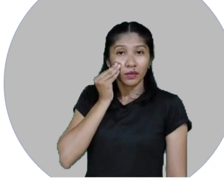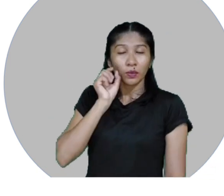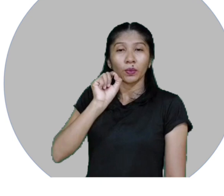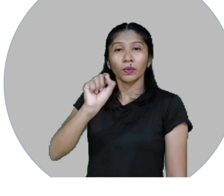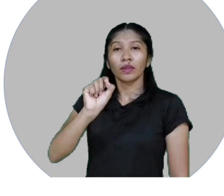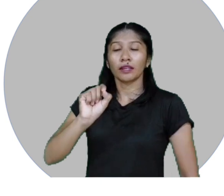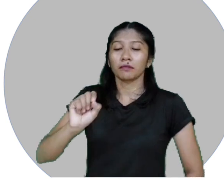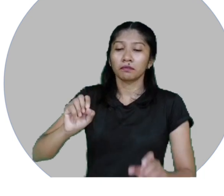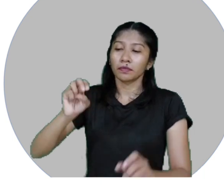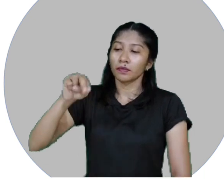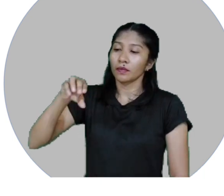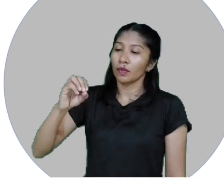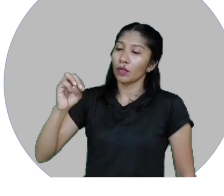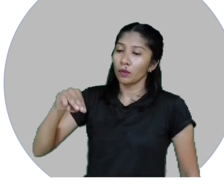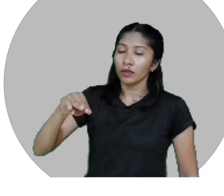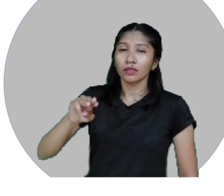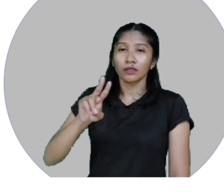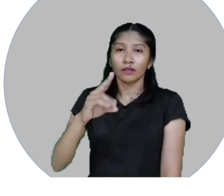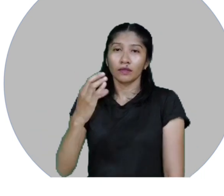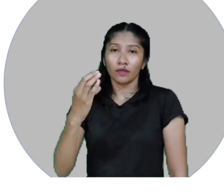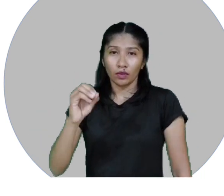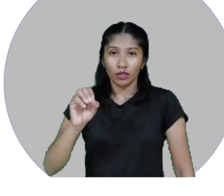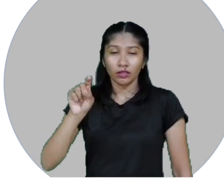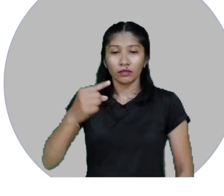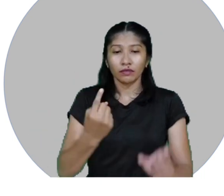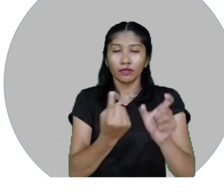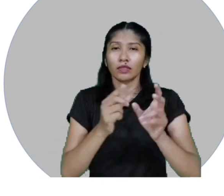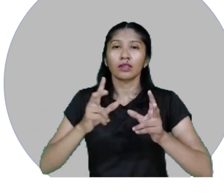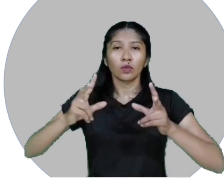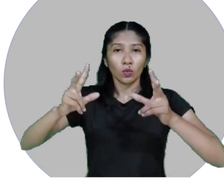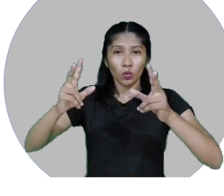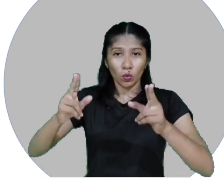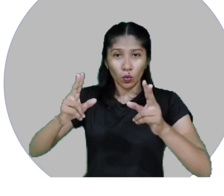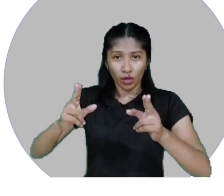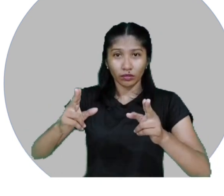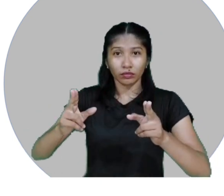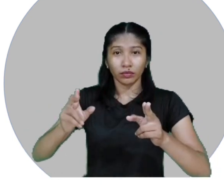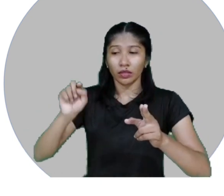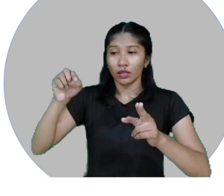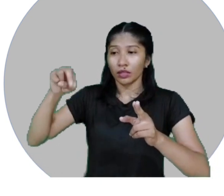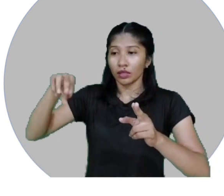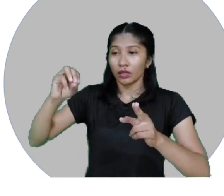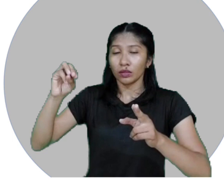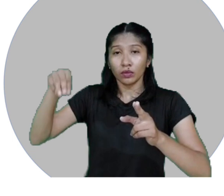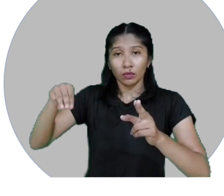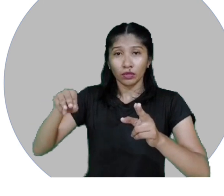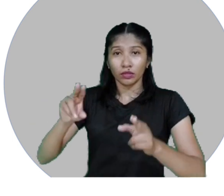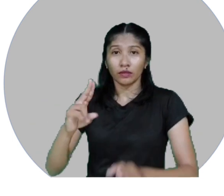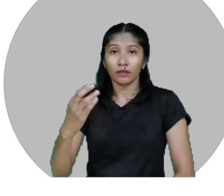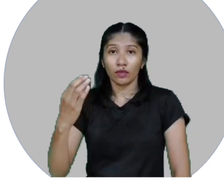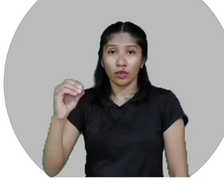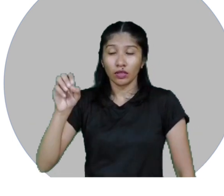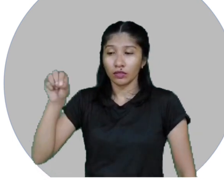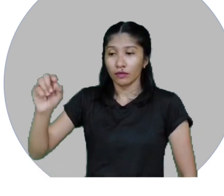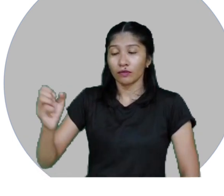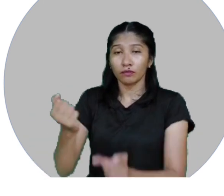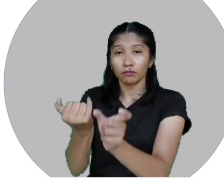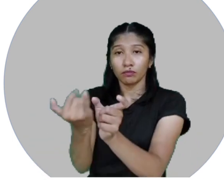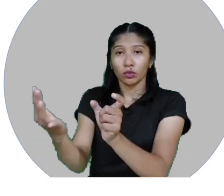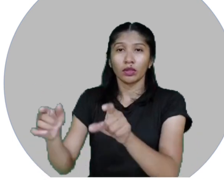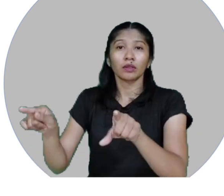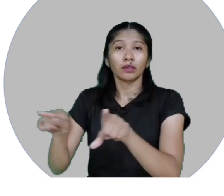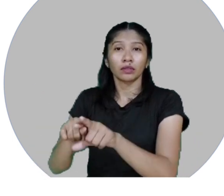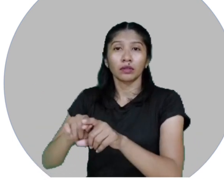no nominativo e o vocativo singular são iguais ao nominativo e vocativo plural e também o